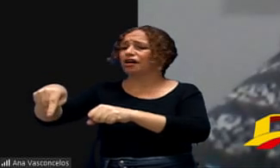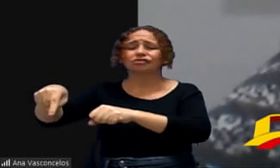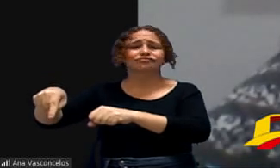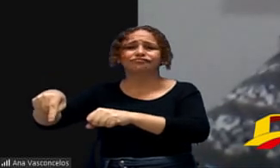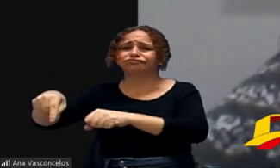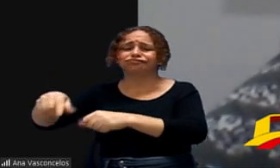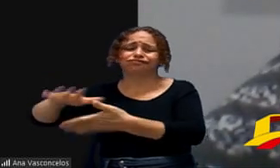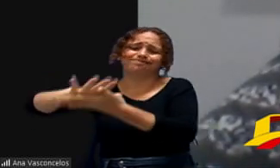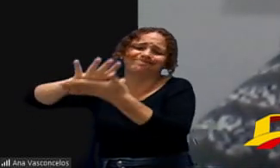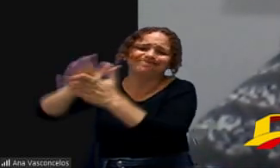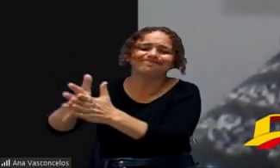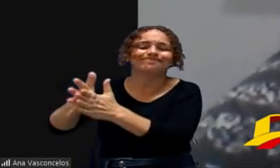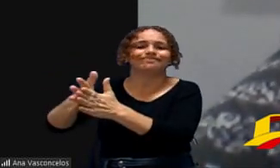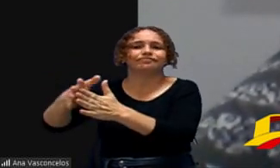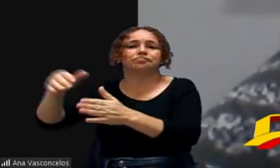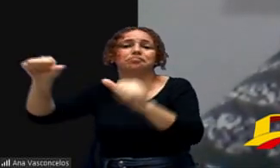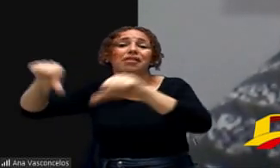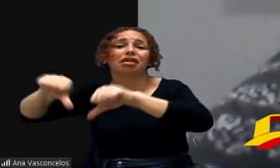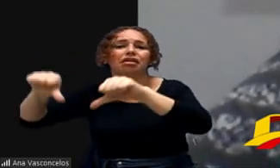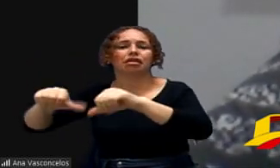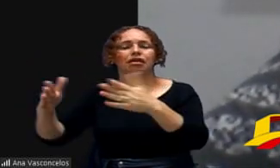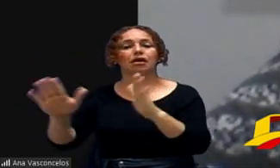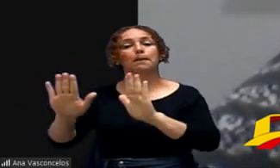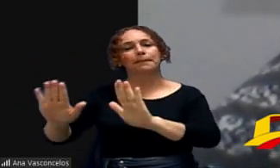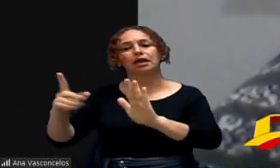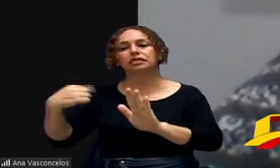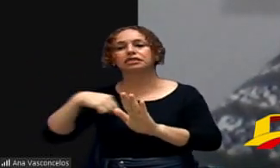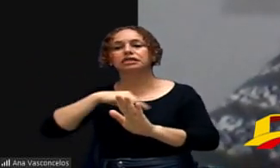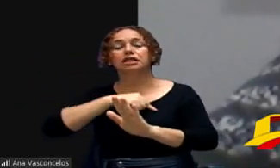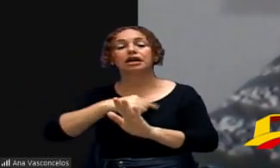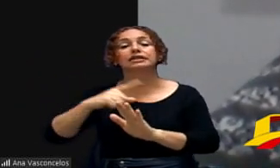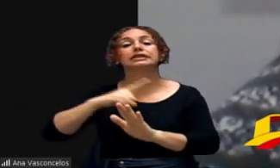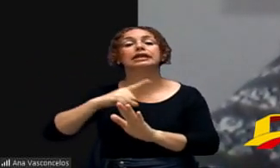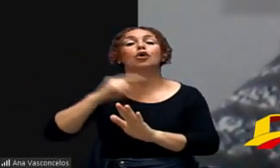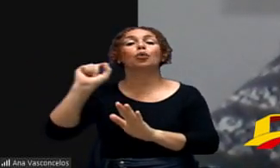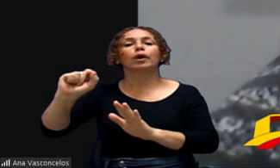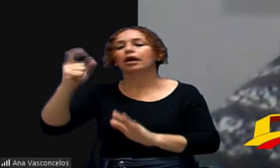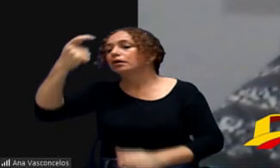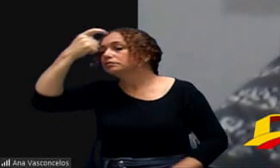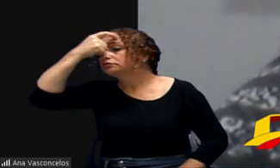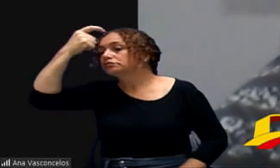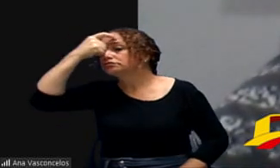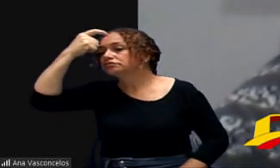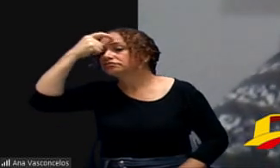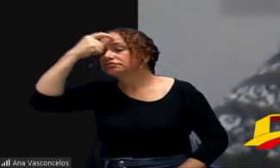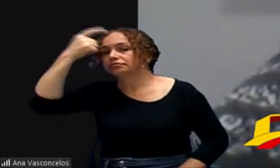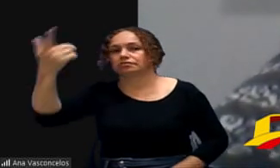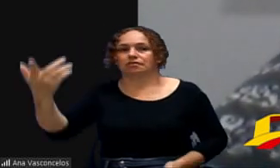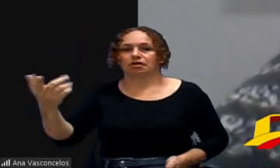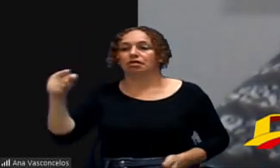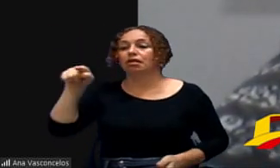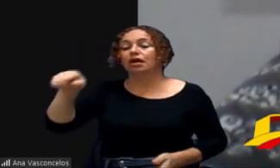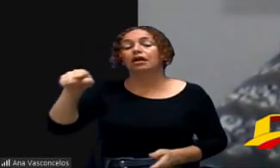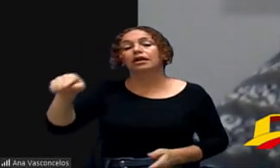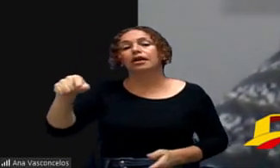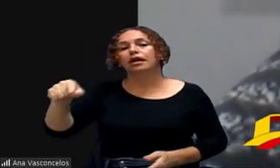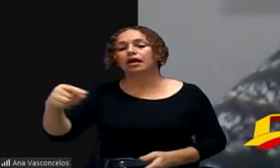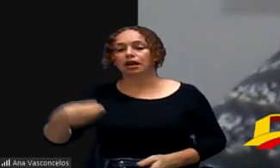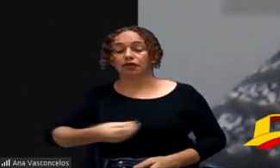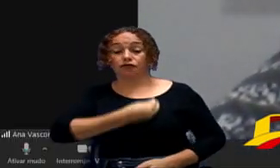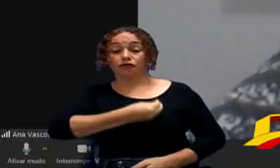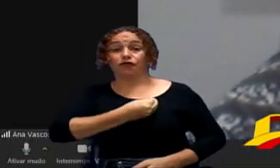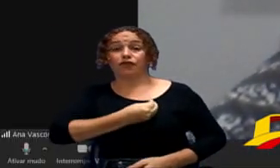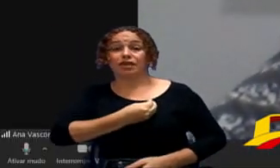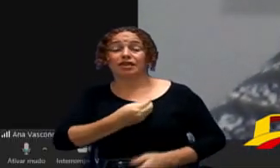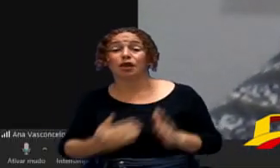o dever moral com o Sandro de deixá-lo ter seus últimos dias, seus últimos anos de vida de maneira digna.